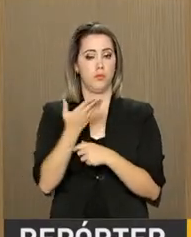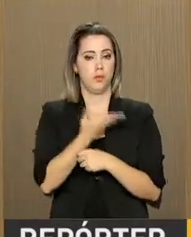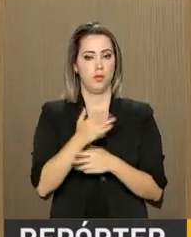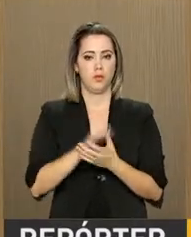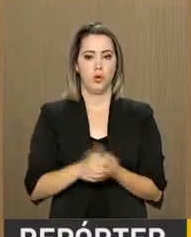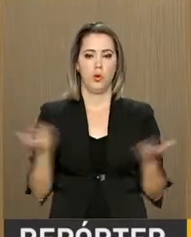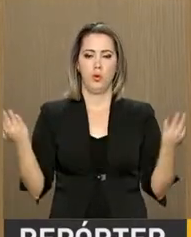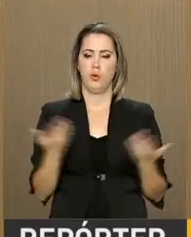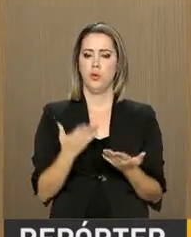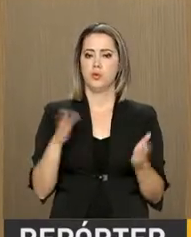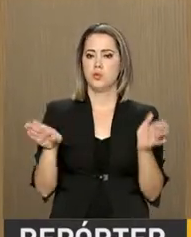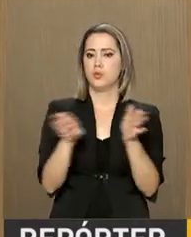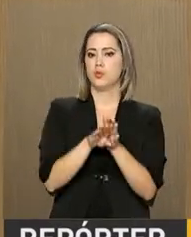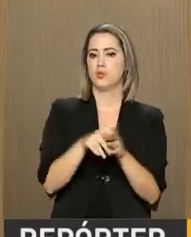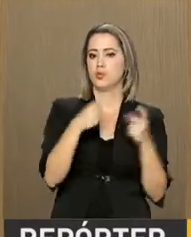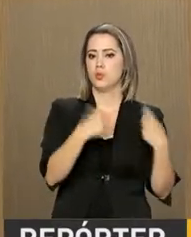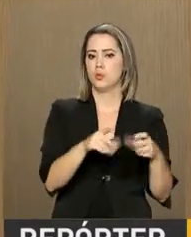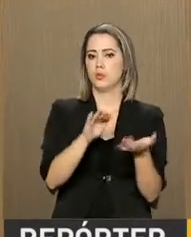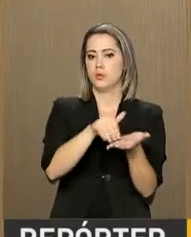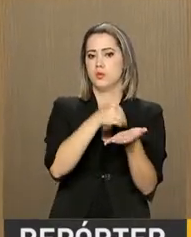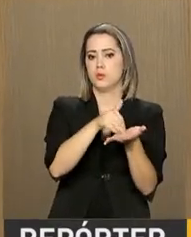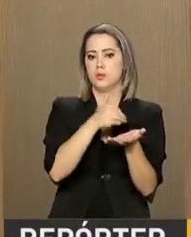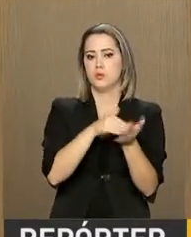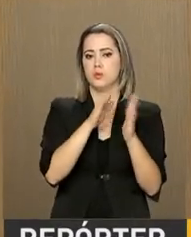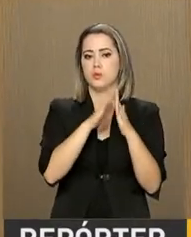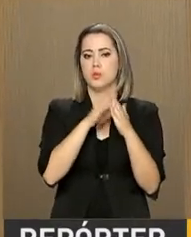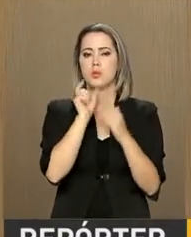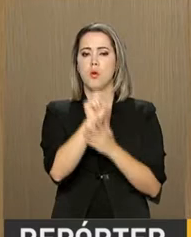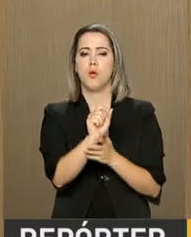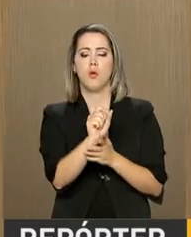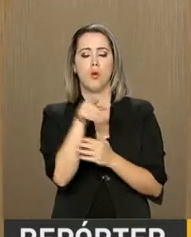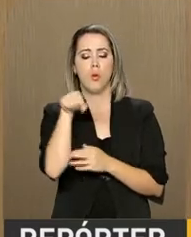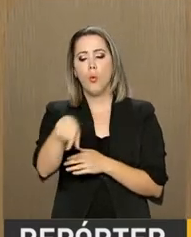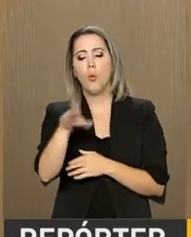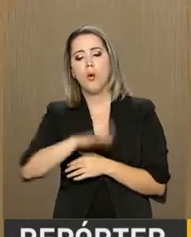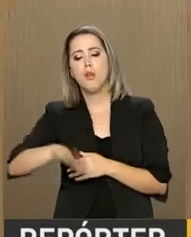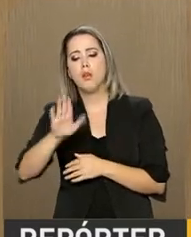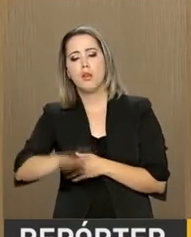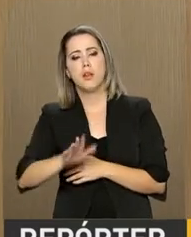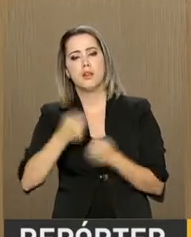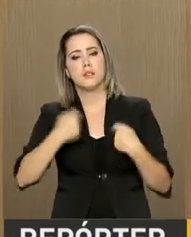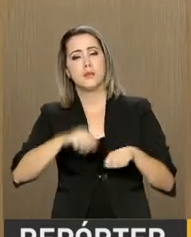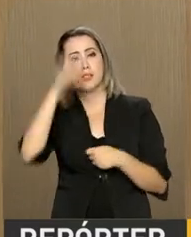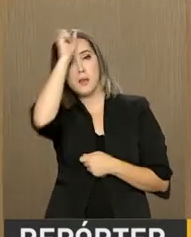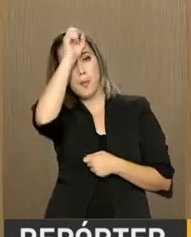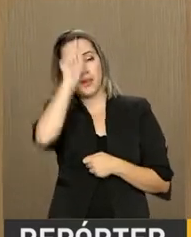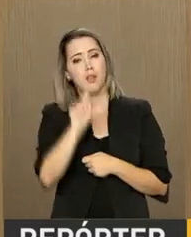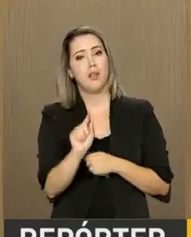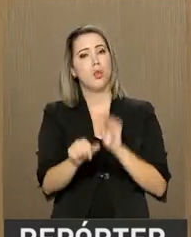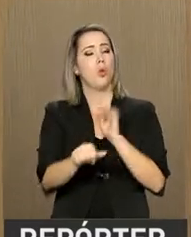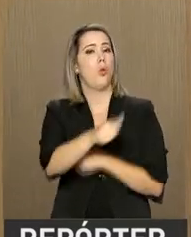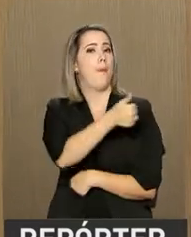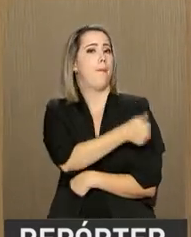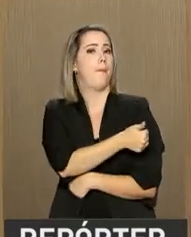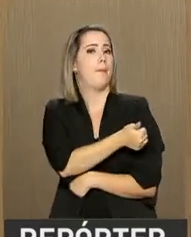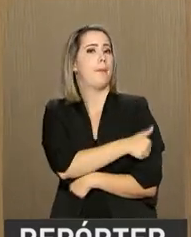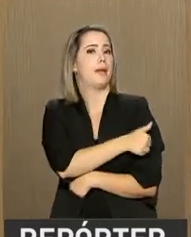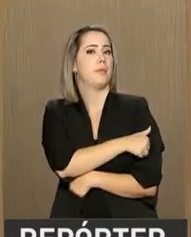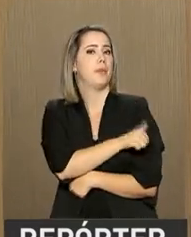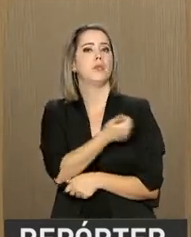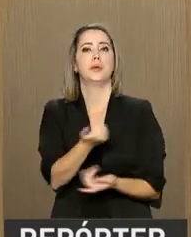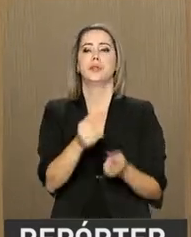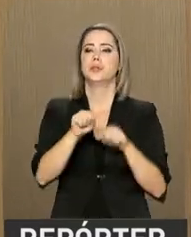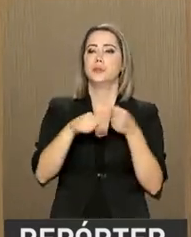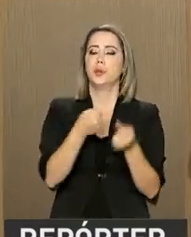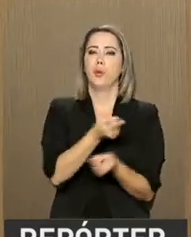matricula a escola, às vezes ele não tem a referência do que é que, que o seu filho deveria aprender lá no primeiro aninho. O que deveria aprender no segundo,